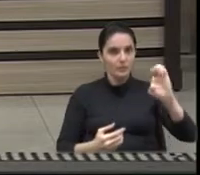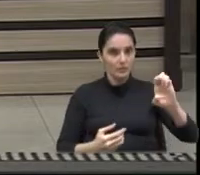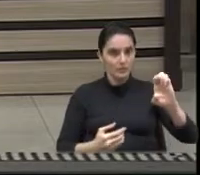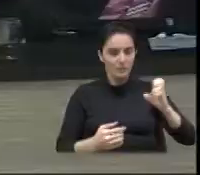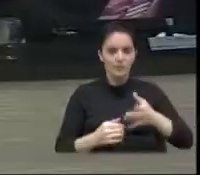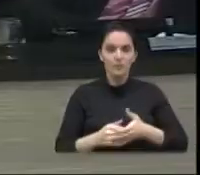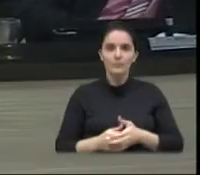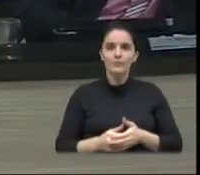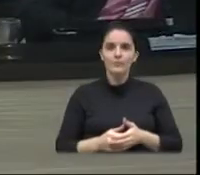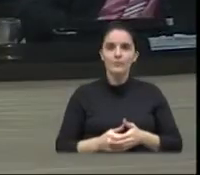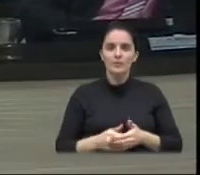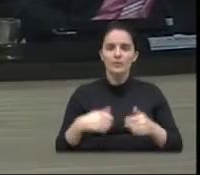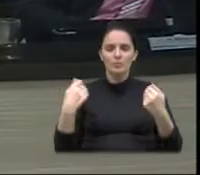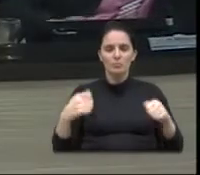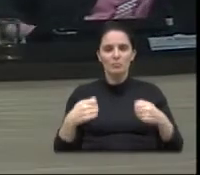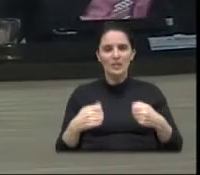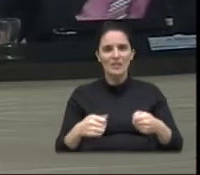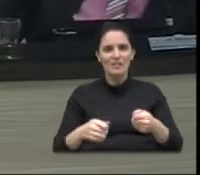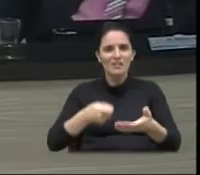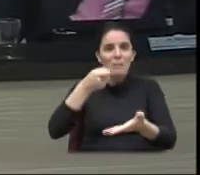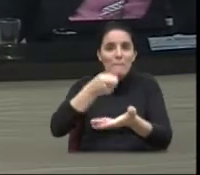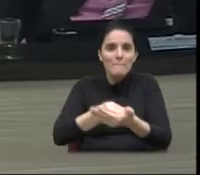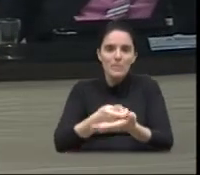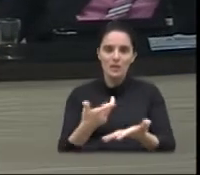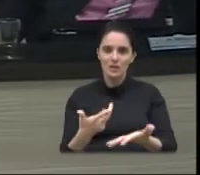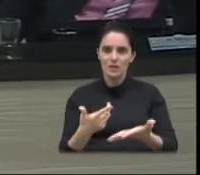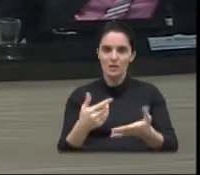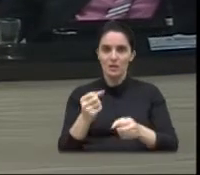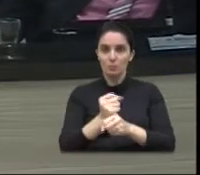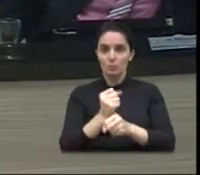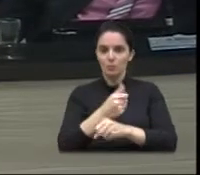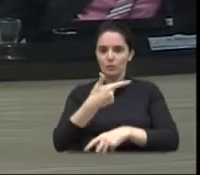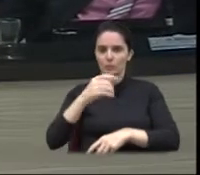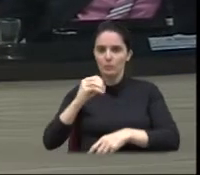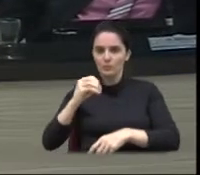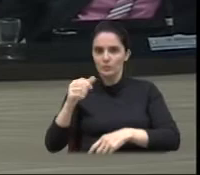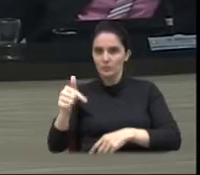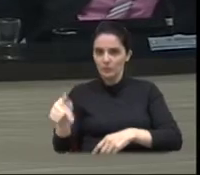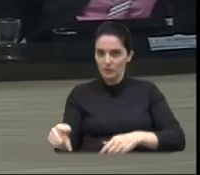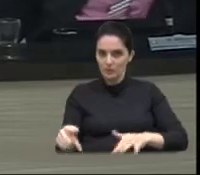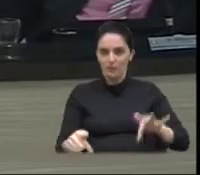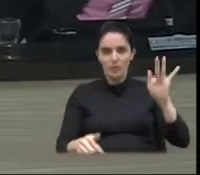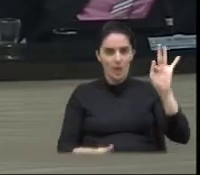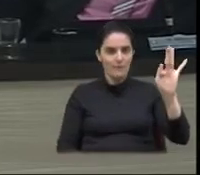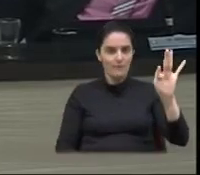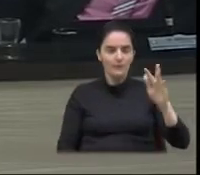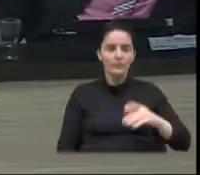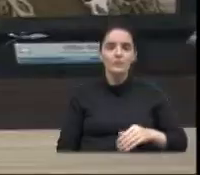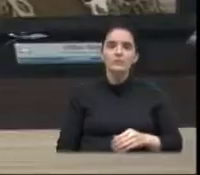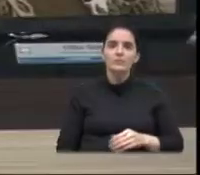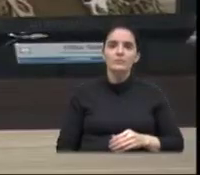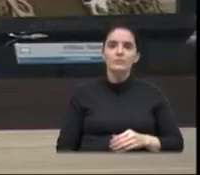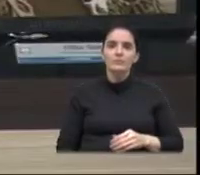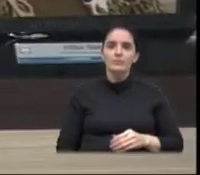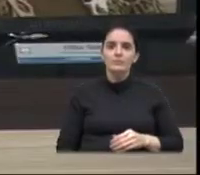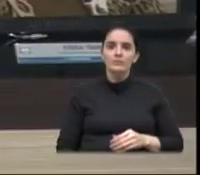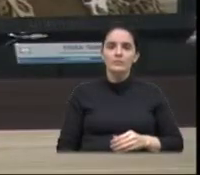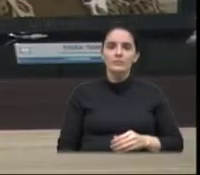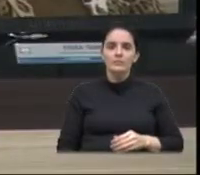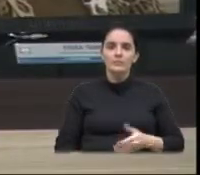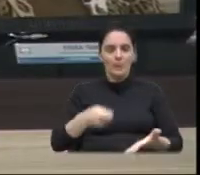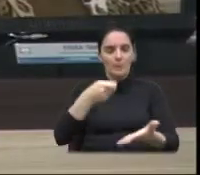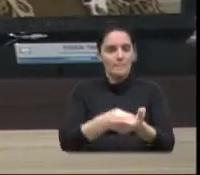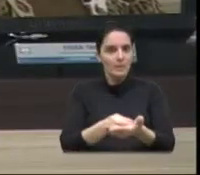a pagar para o ano de 2017 com valores elevados. F. Pagamento de procedimentos sem a presença